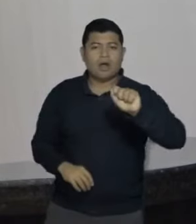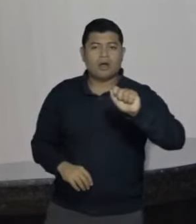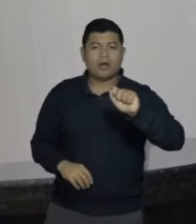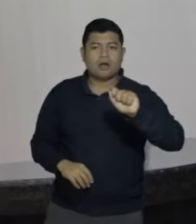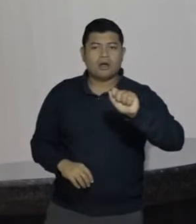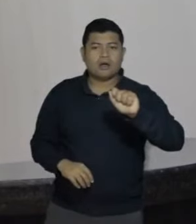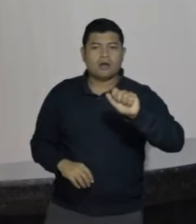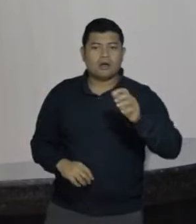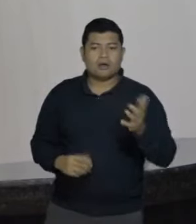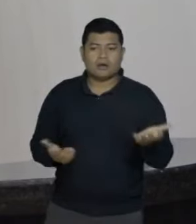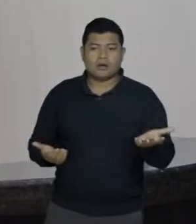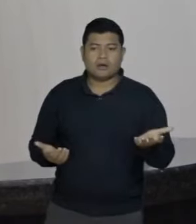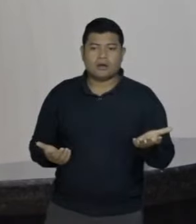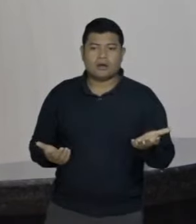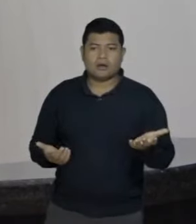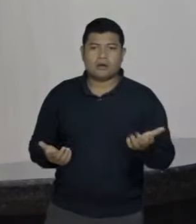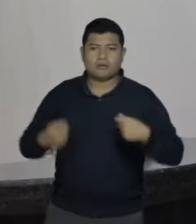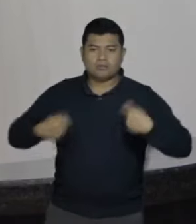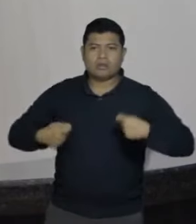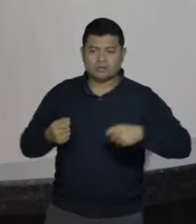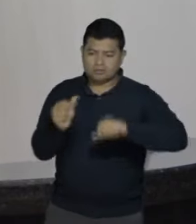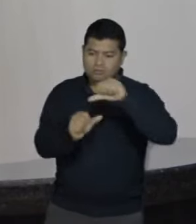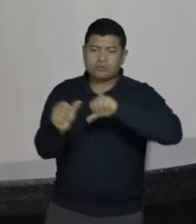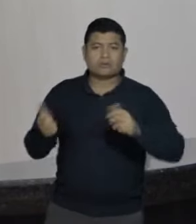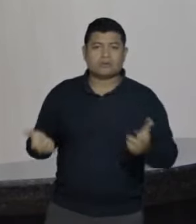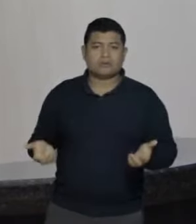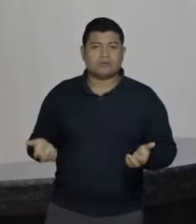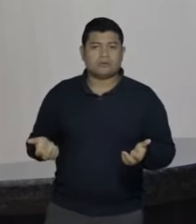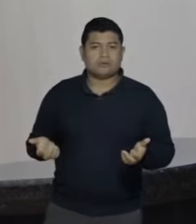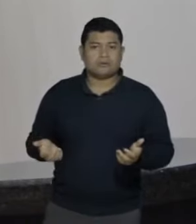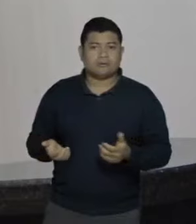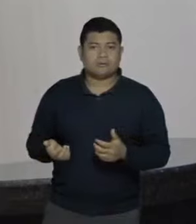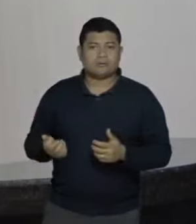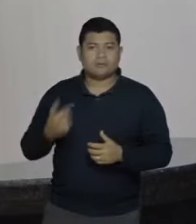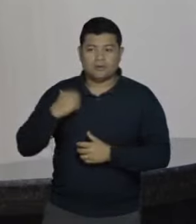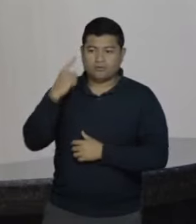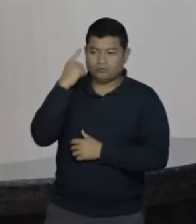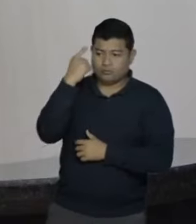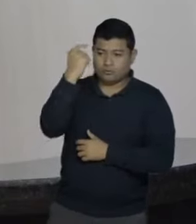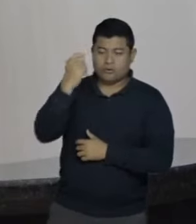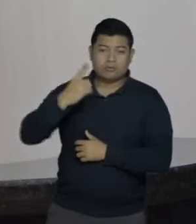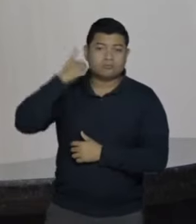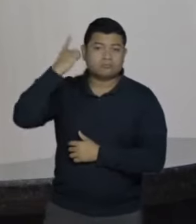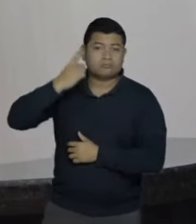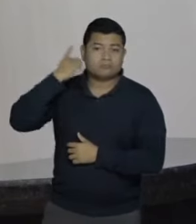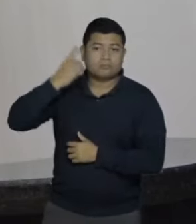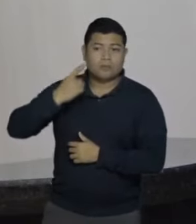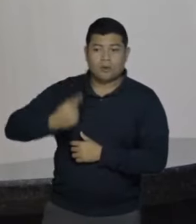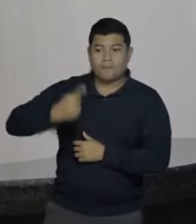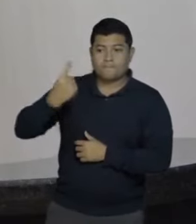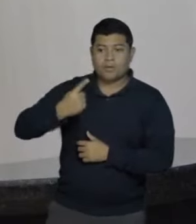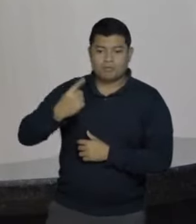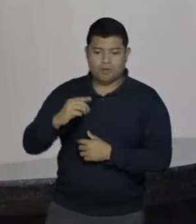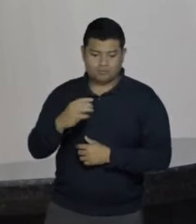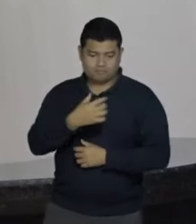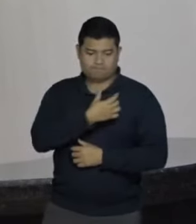certo vamos corrigir isso quando eu me elege deputada o primeiro boton que eu ganhei